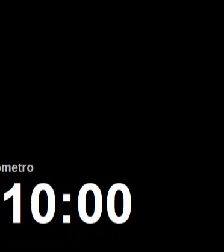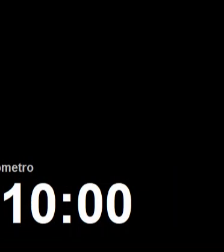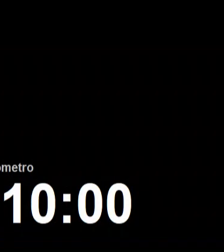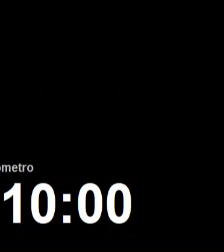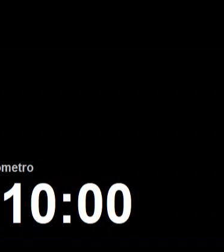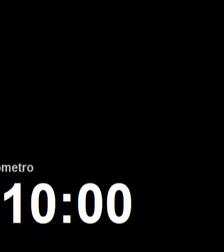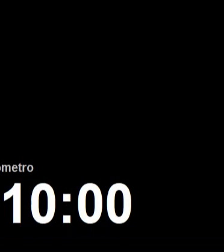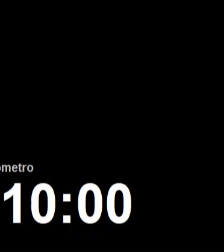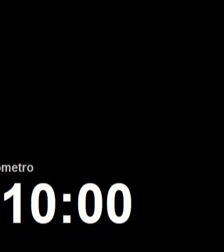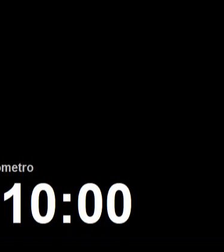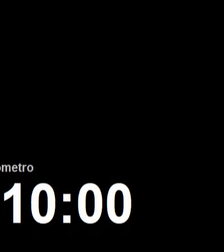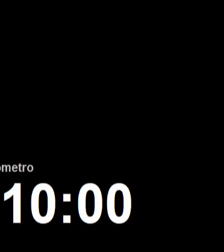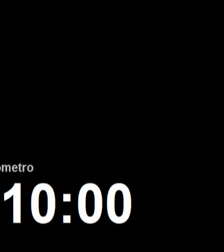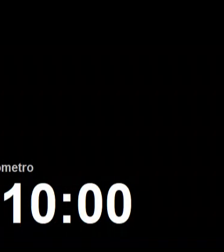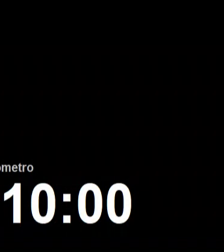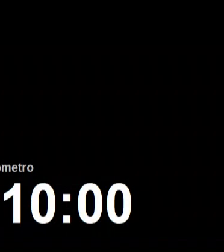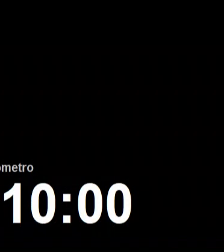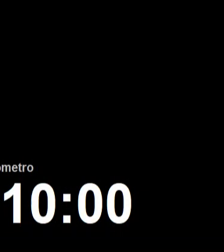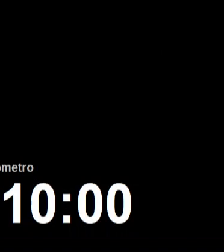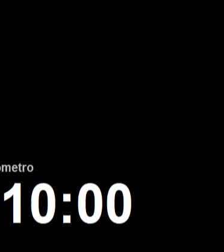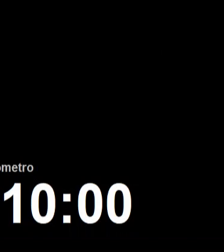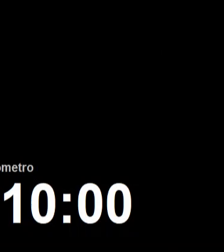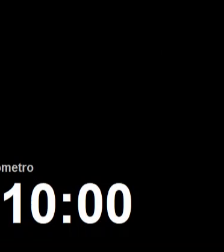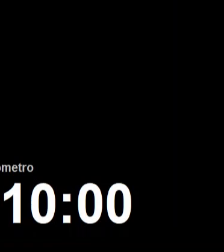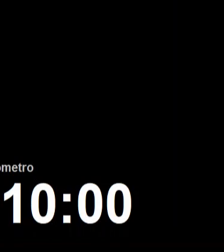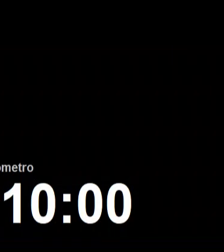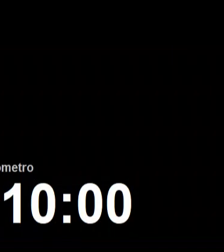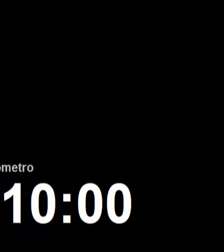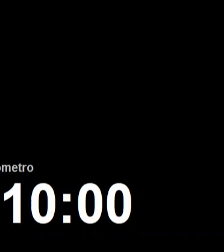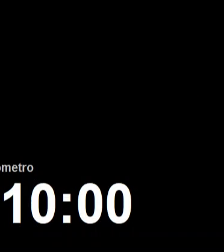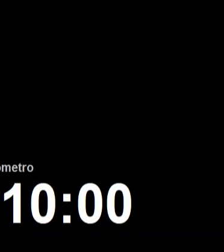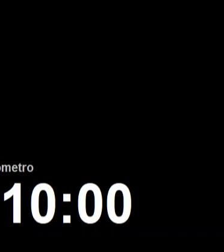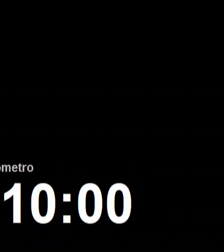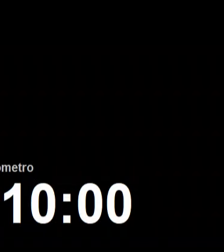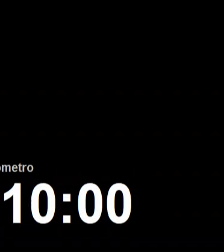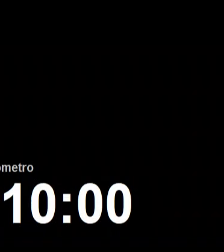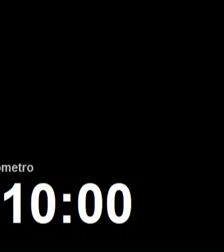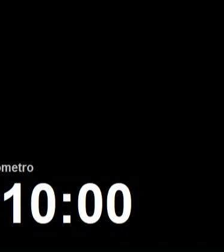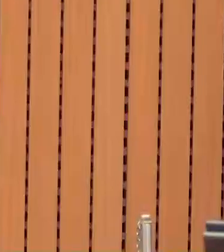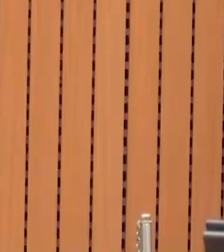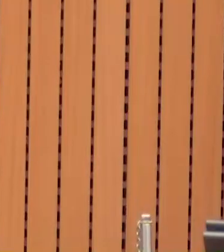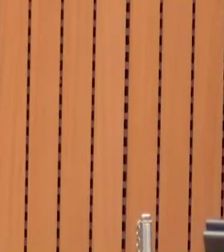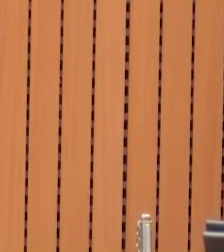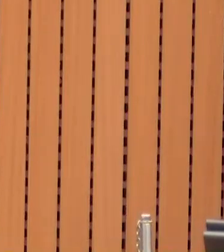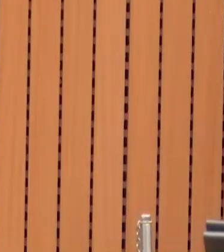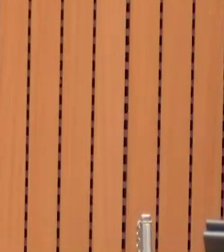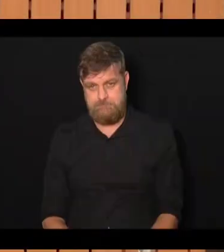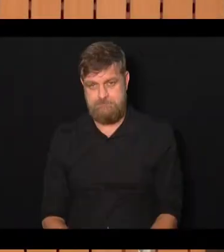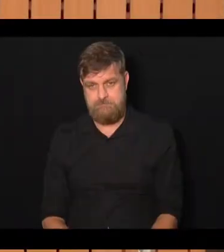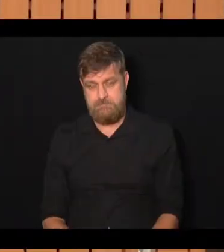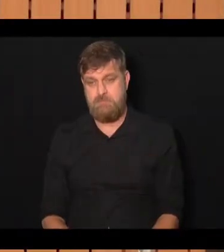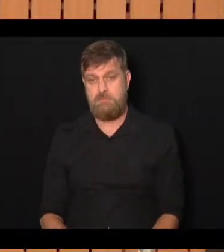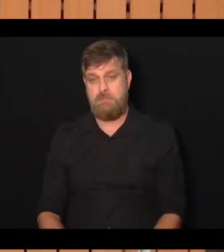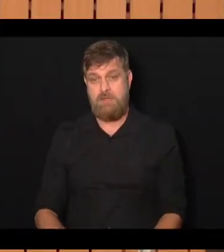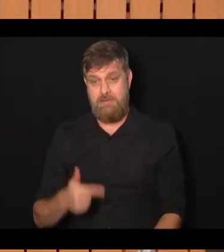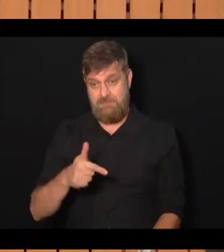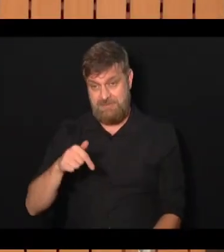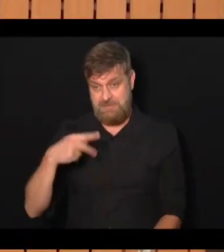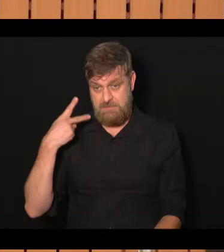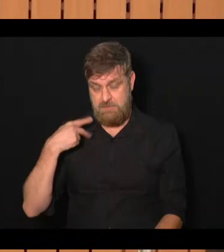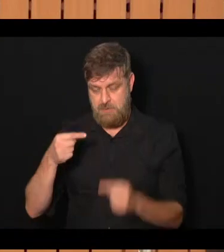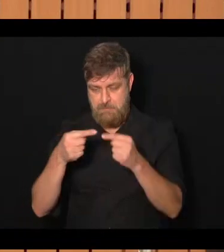Votação encerrada. Indago do vereador primeiro secretário o resultado. Presidente, temos 27